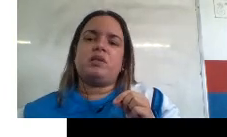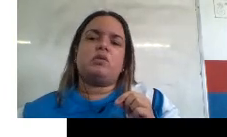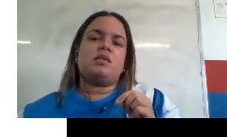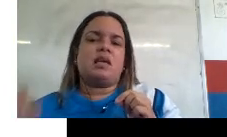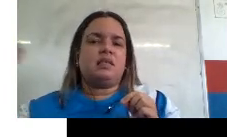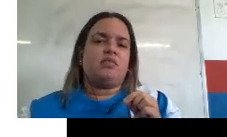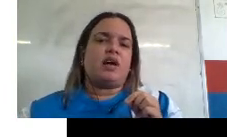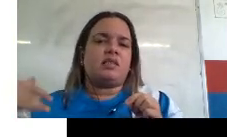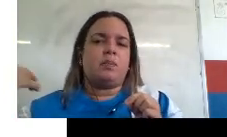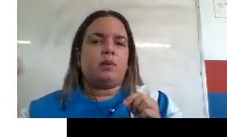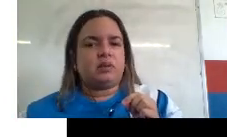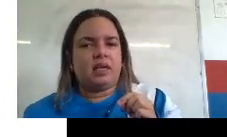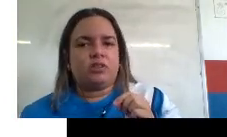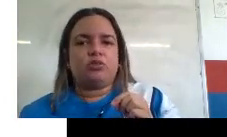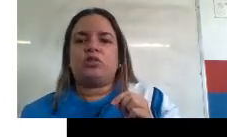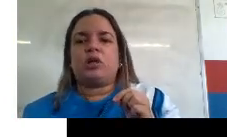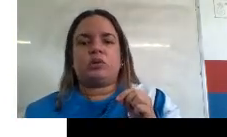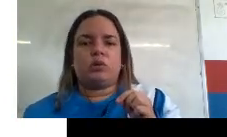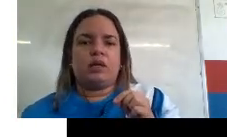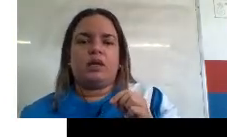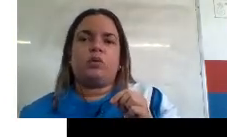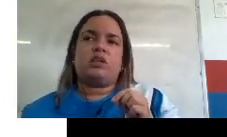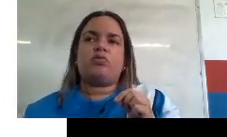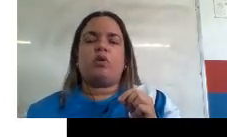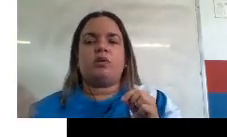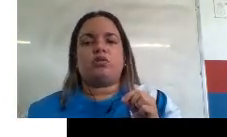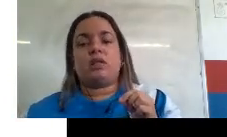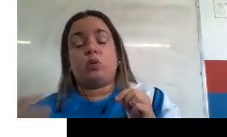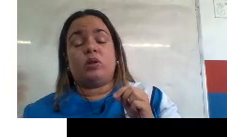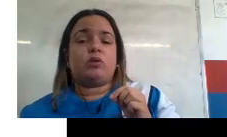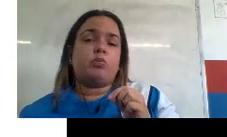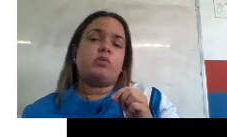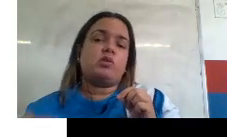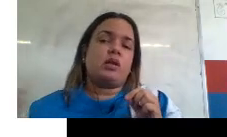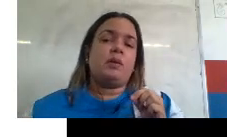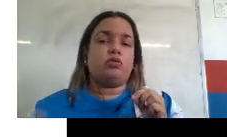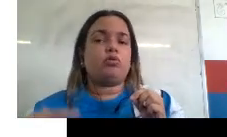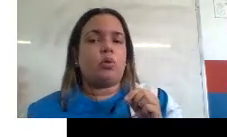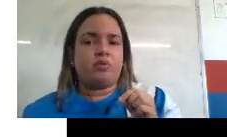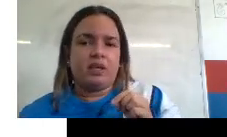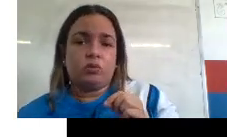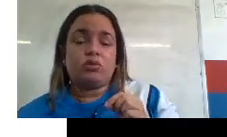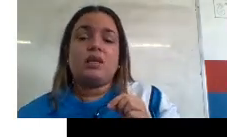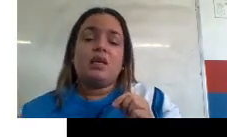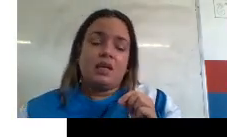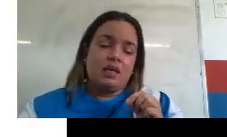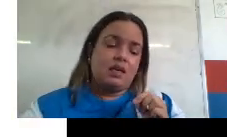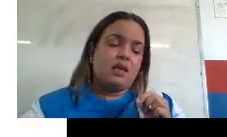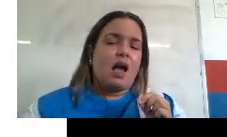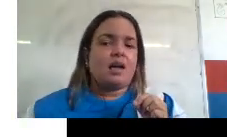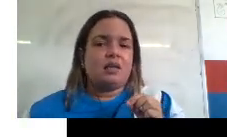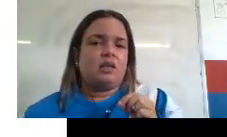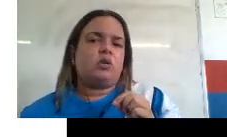dia, as pessoas ainda fazem protestos, né, contra as formas, contra os posicionamentos dos governos.